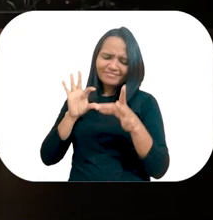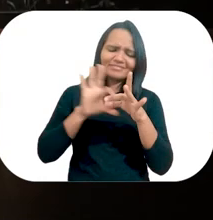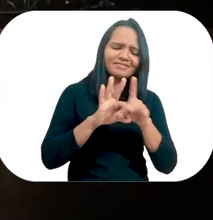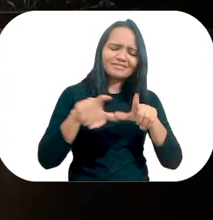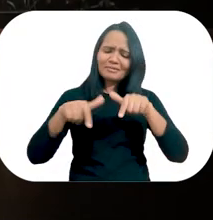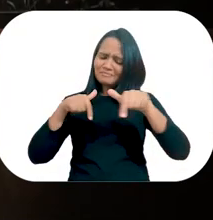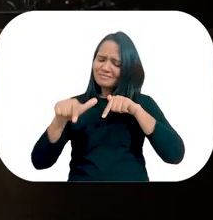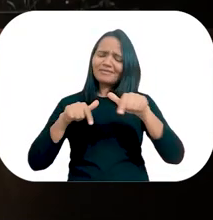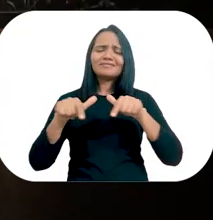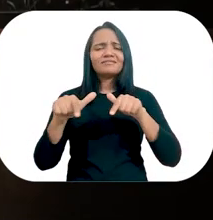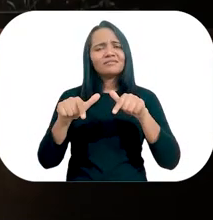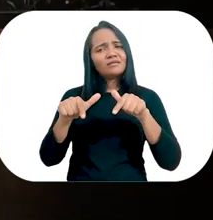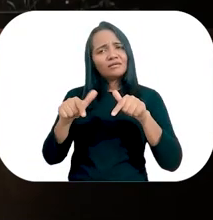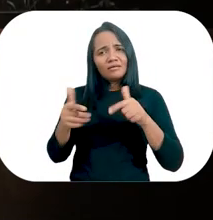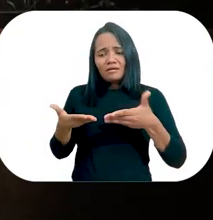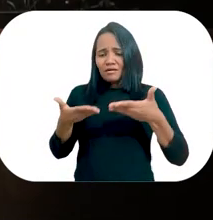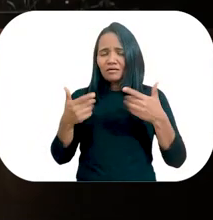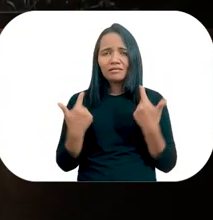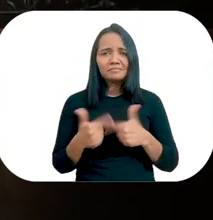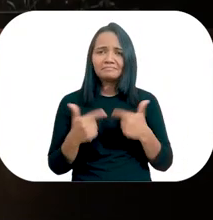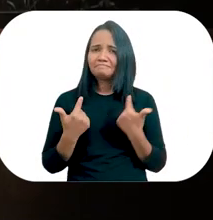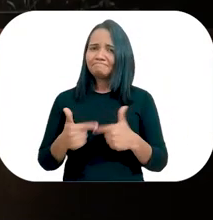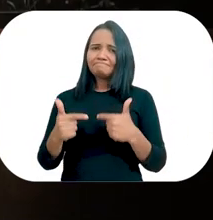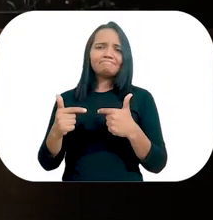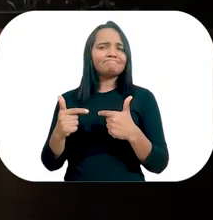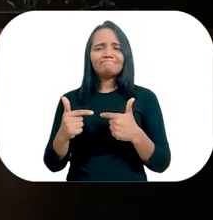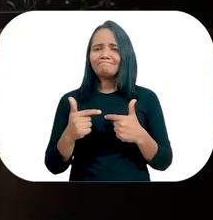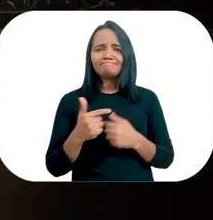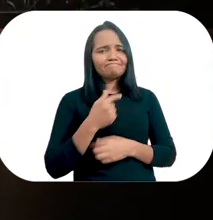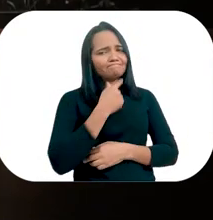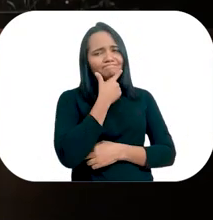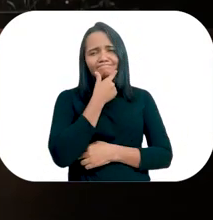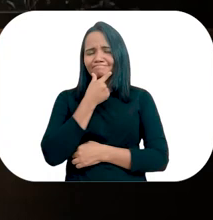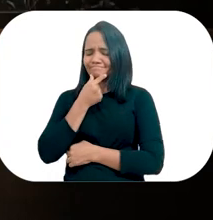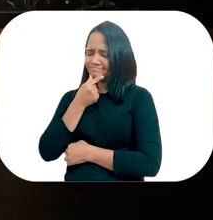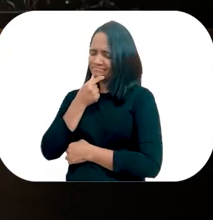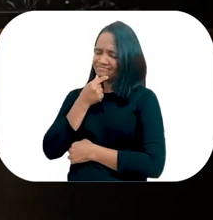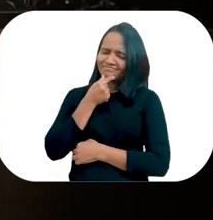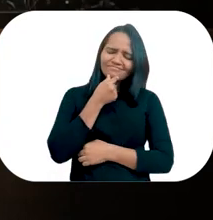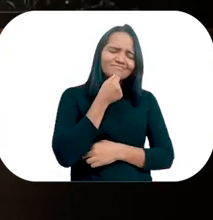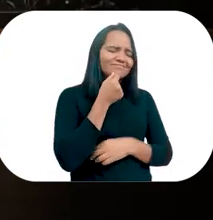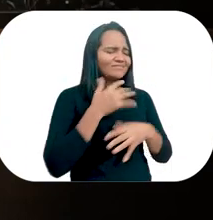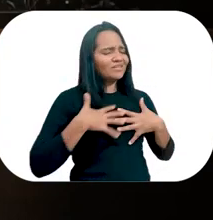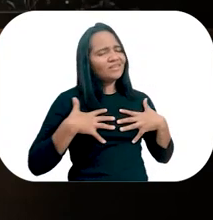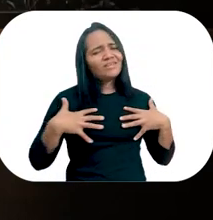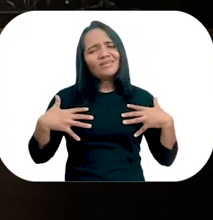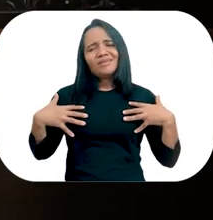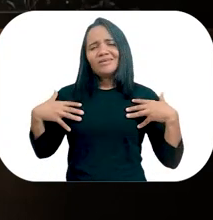vida é trabalho. Sem o seu trabalho, um homem não tem